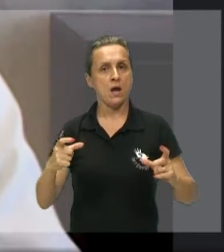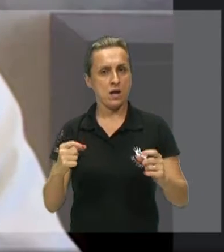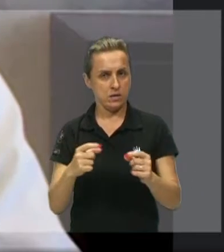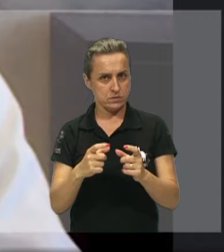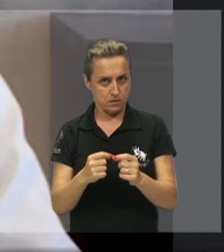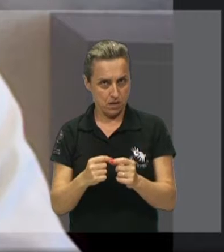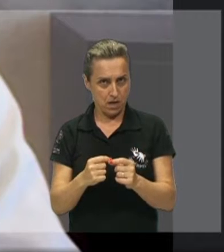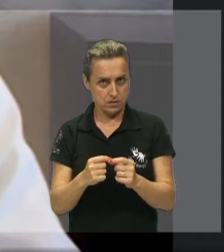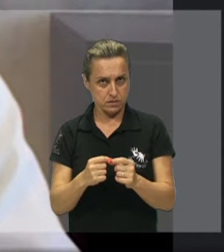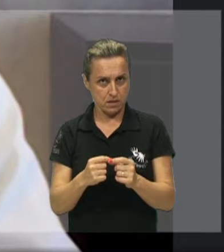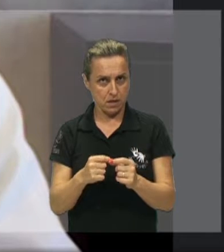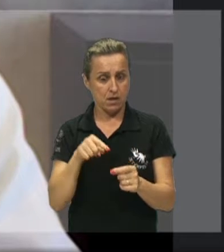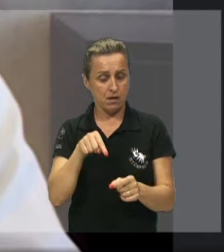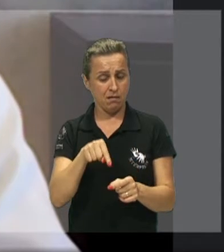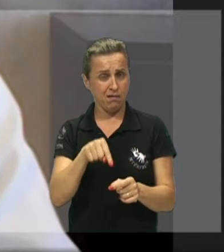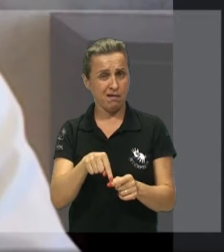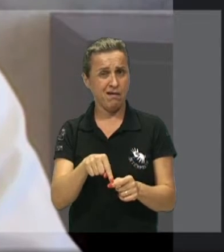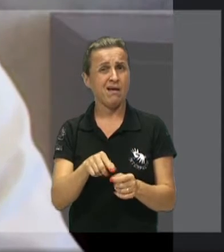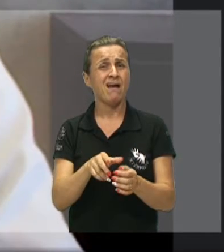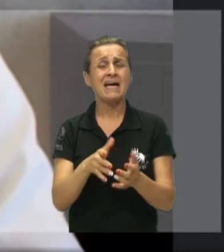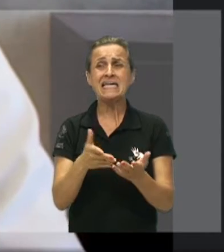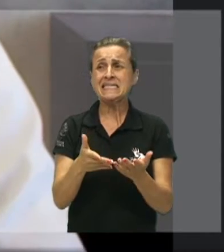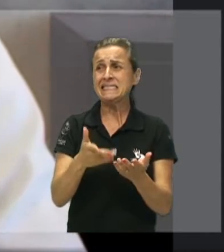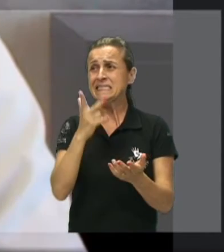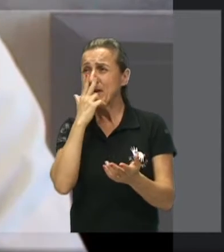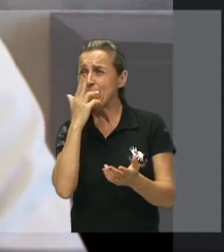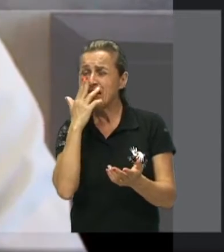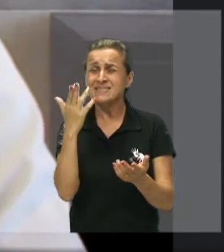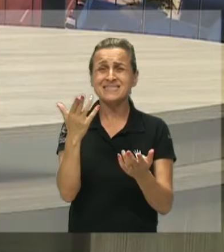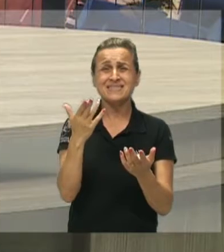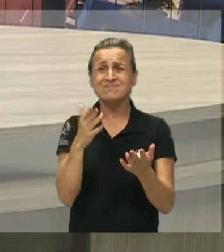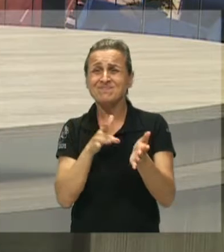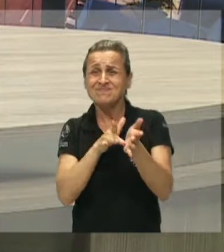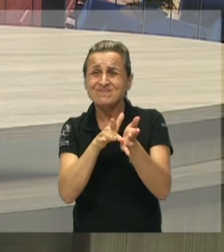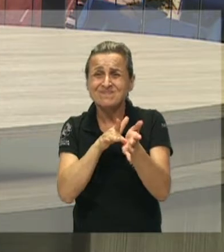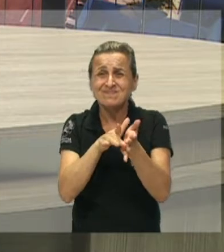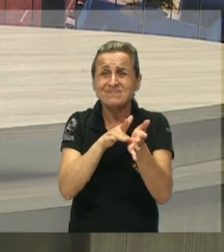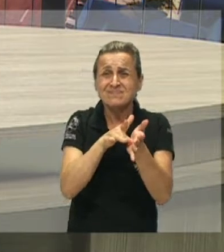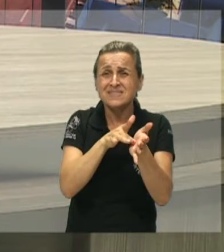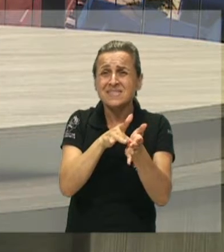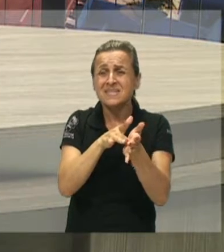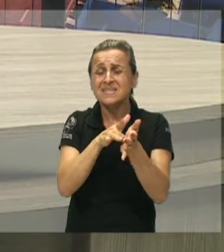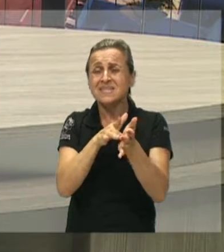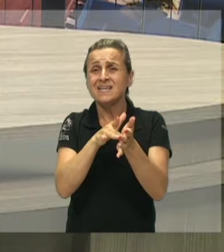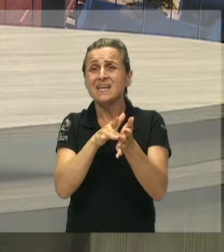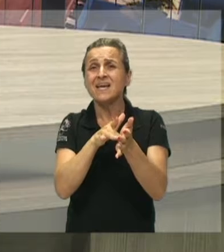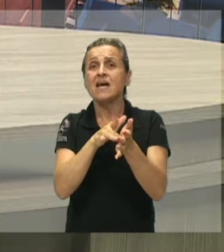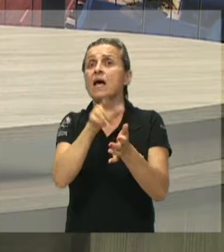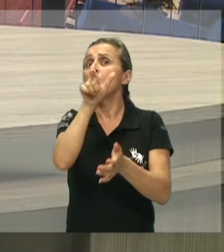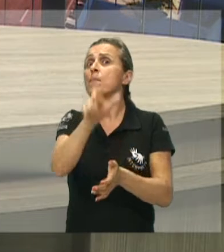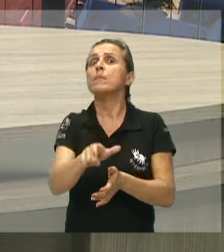que ele engana, de fato, tanto os pacientes quanto até possivelmente médicos.